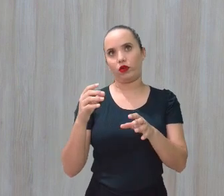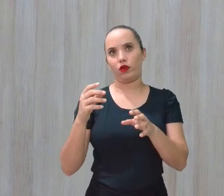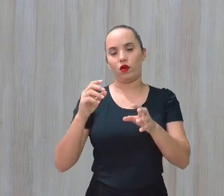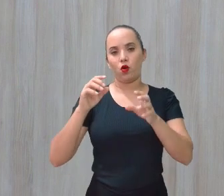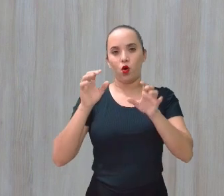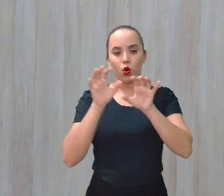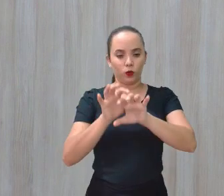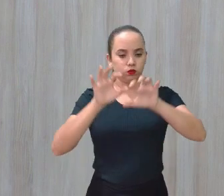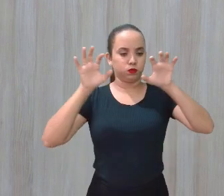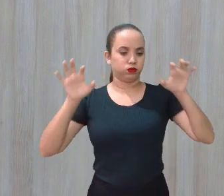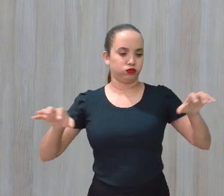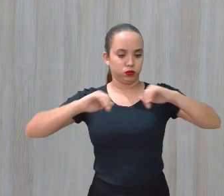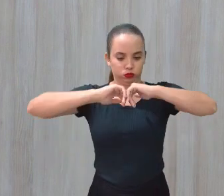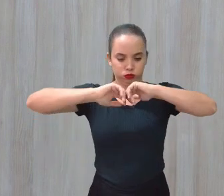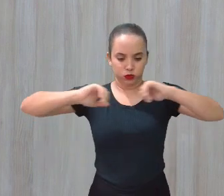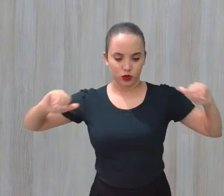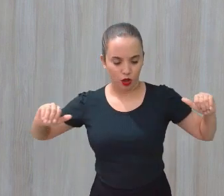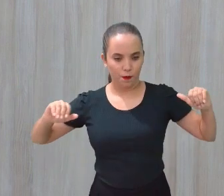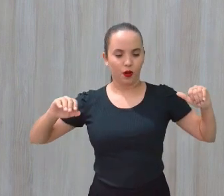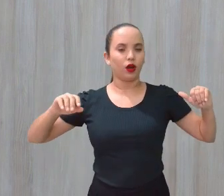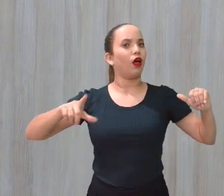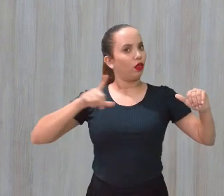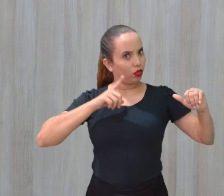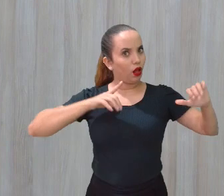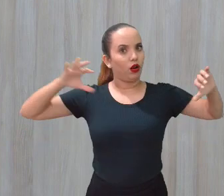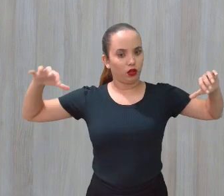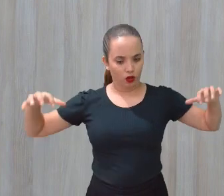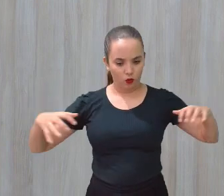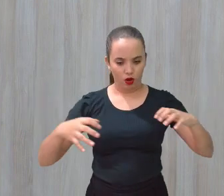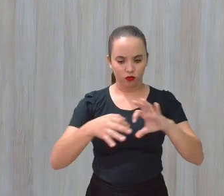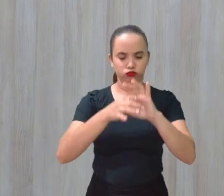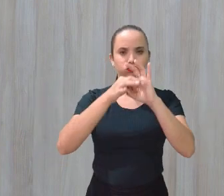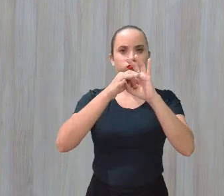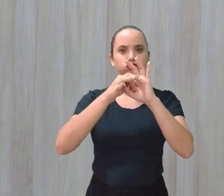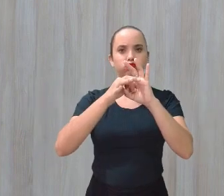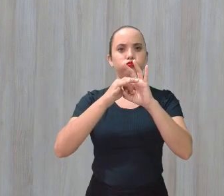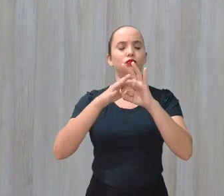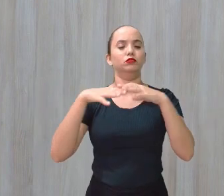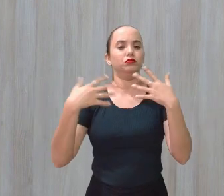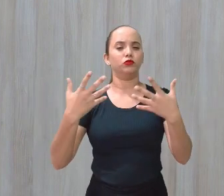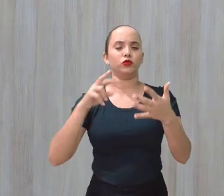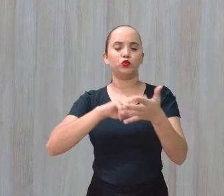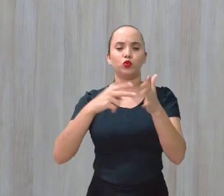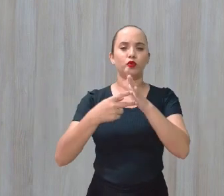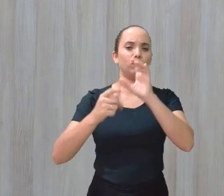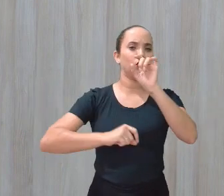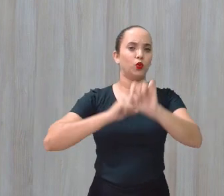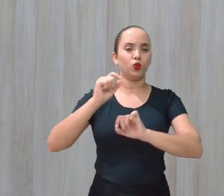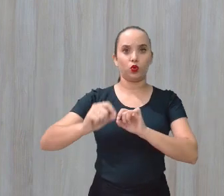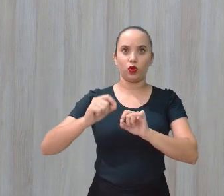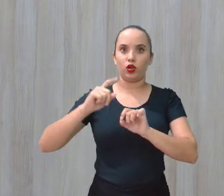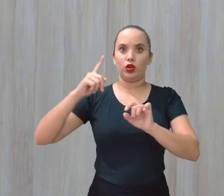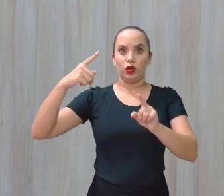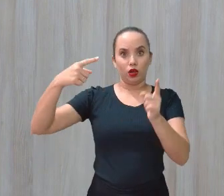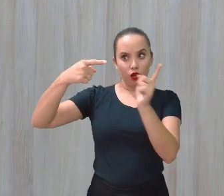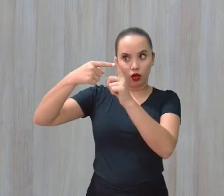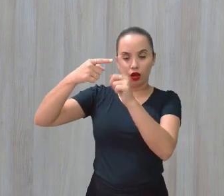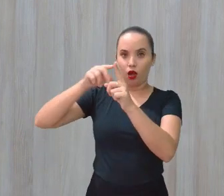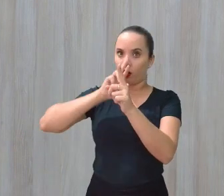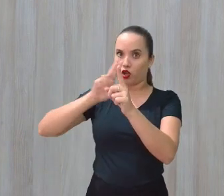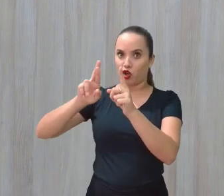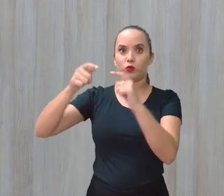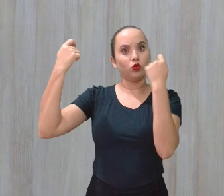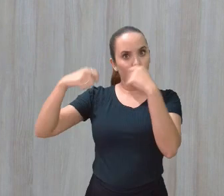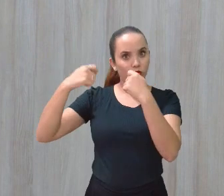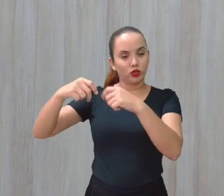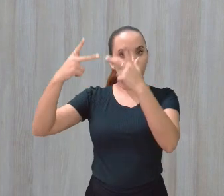isoladas, separadas. Elas têm uma relação, ou seja, a solução da equação de cima precisa ser a solução da equação de